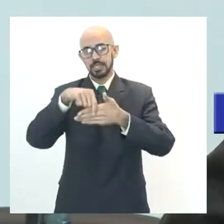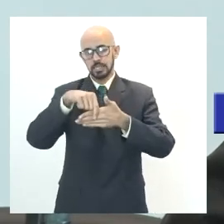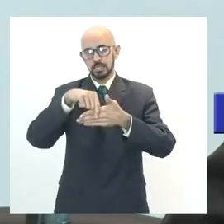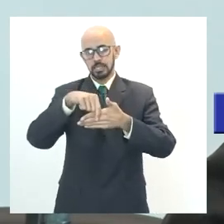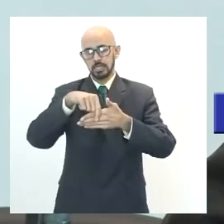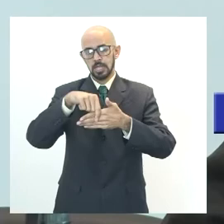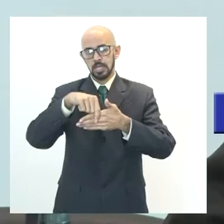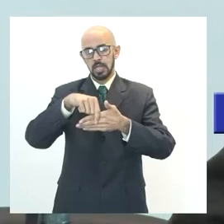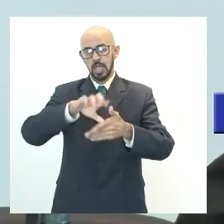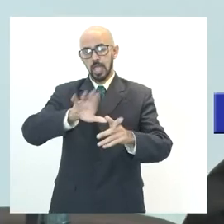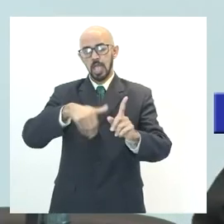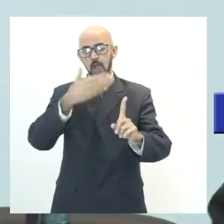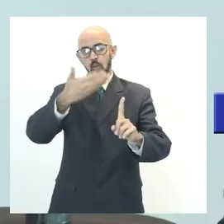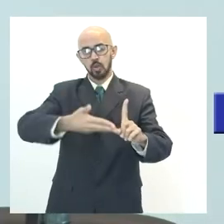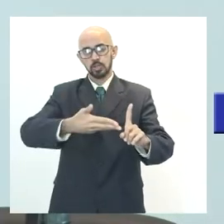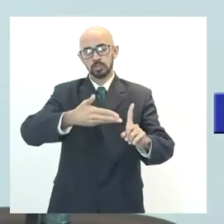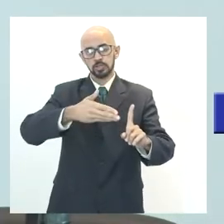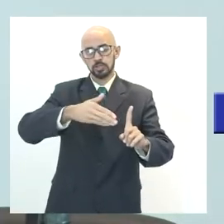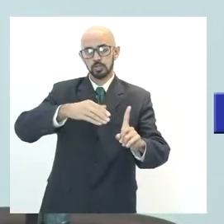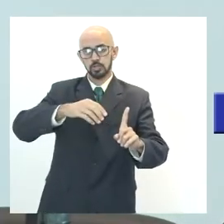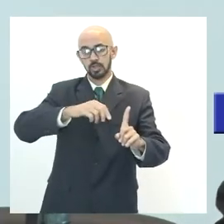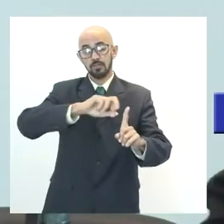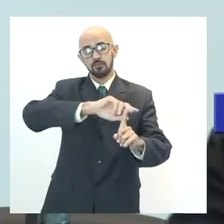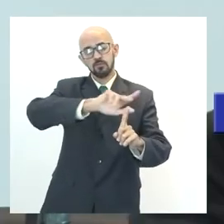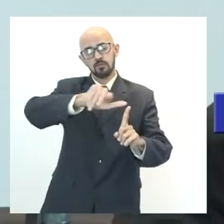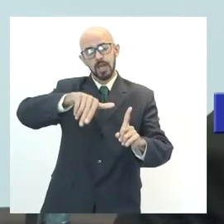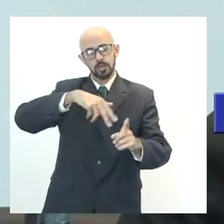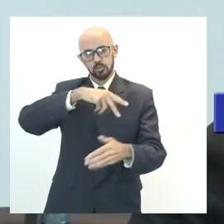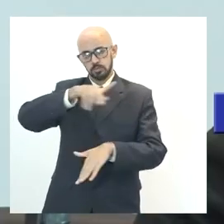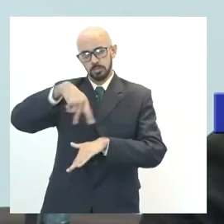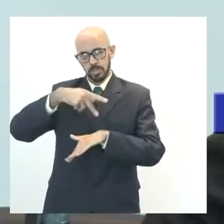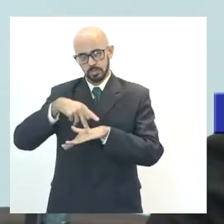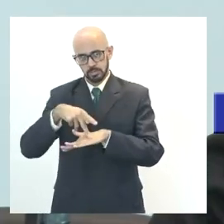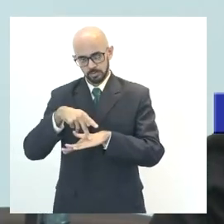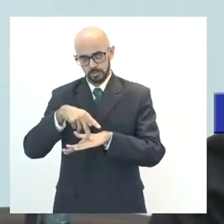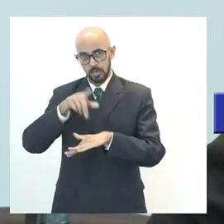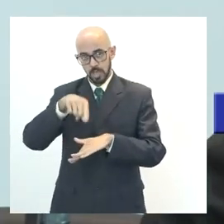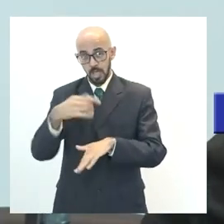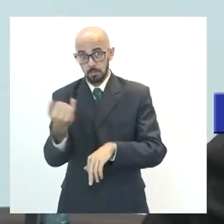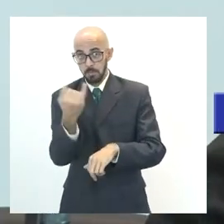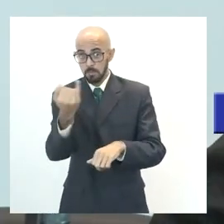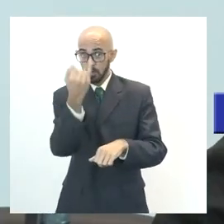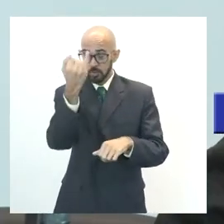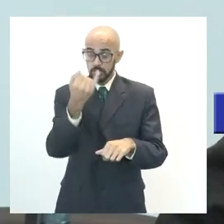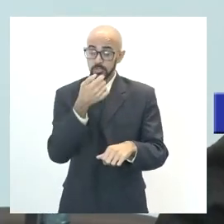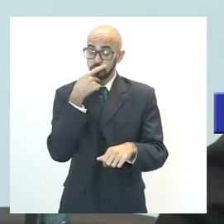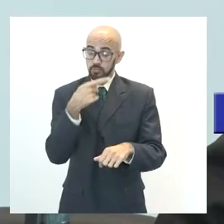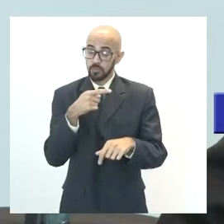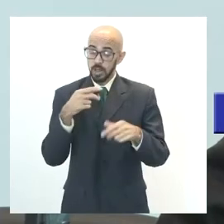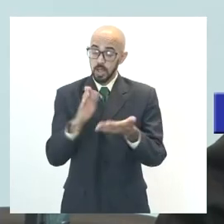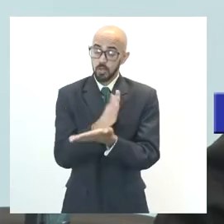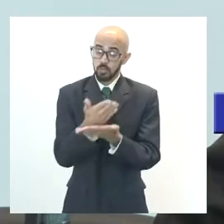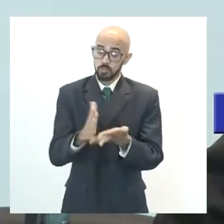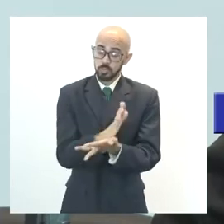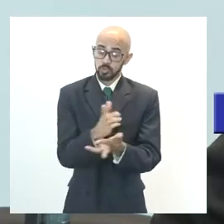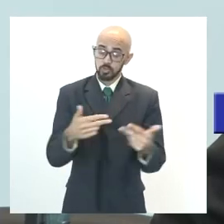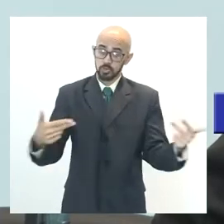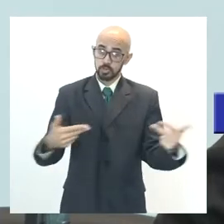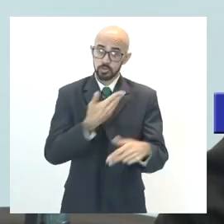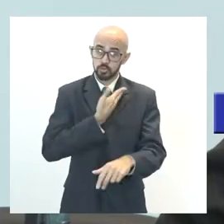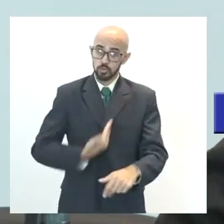reconhecida E aí companheiro é interessante citarmos algumas questões esse